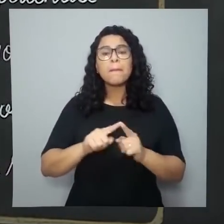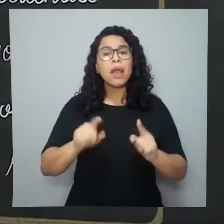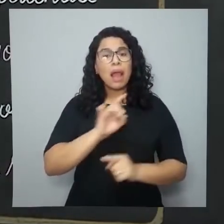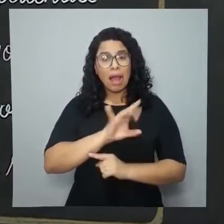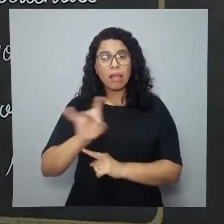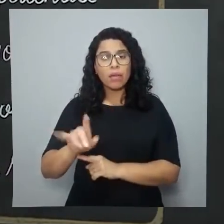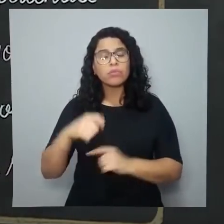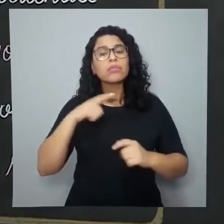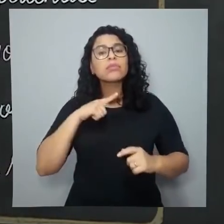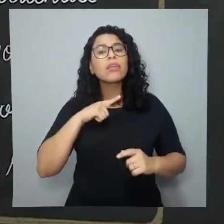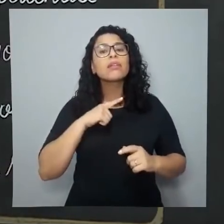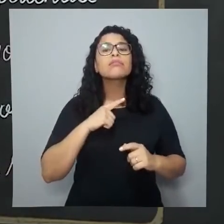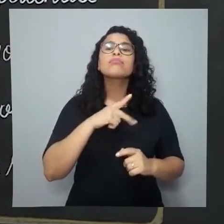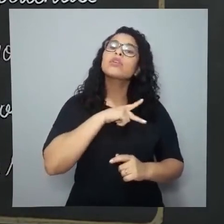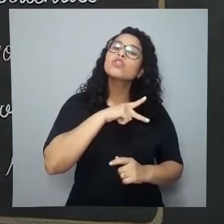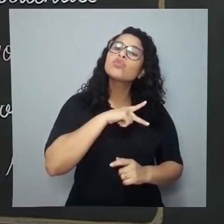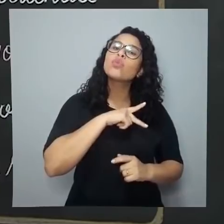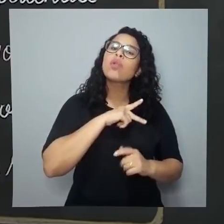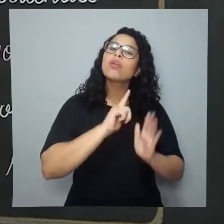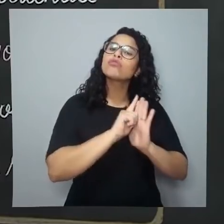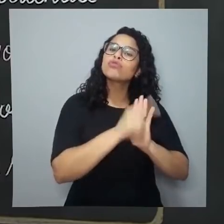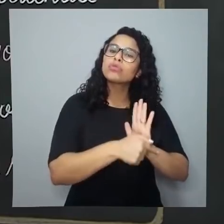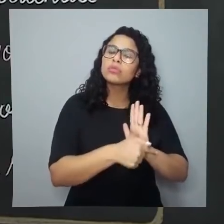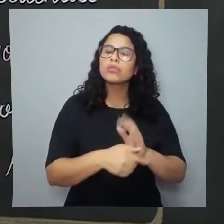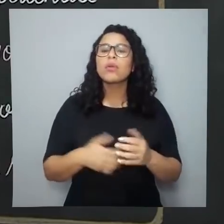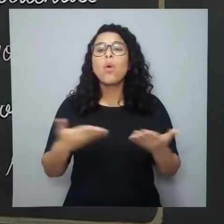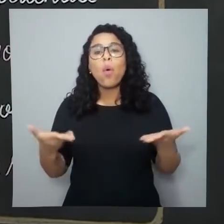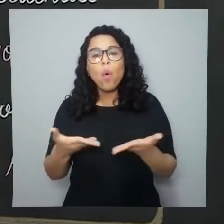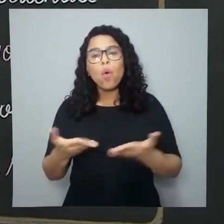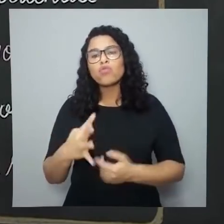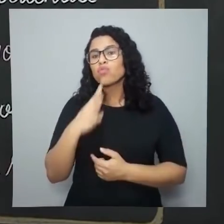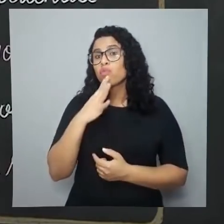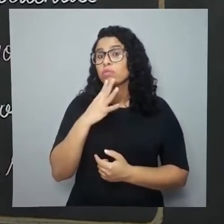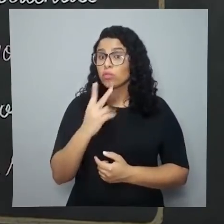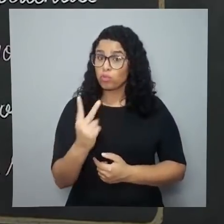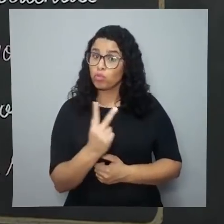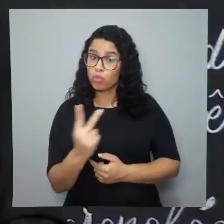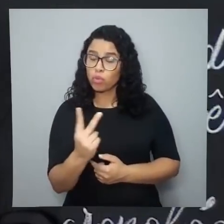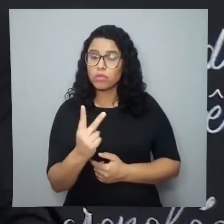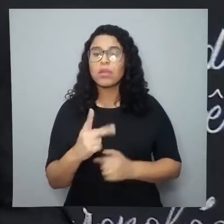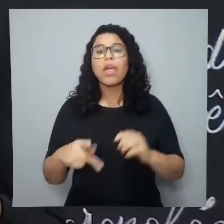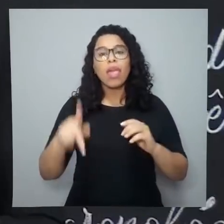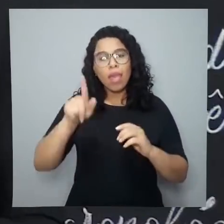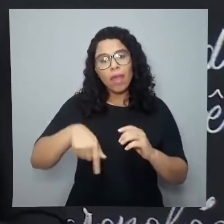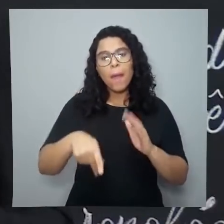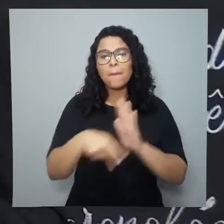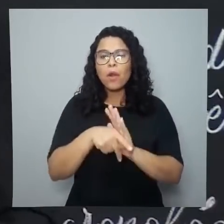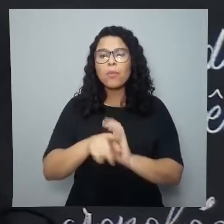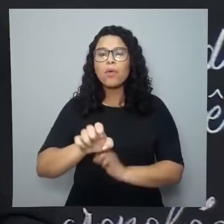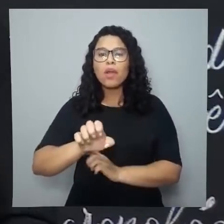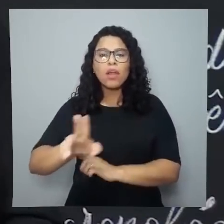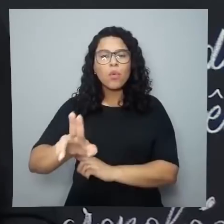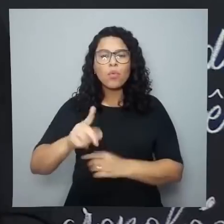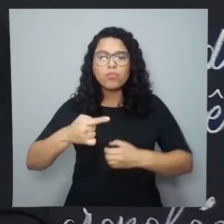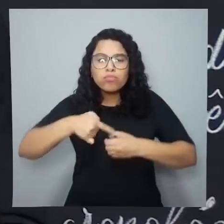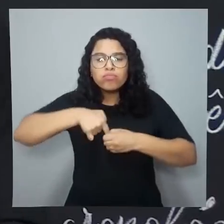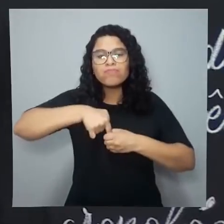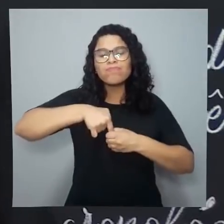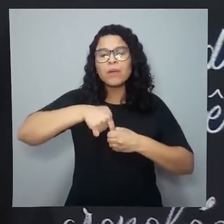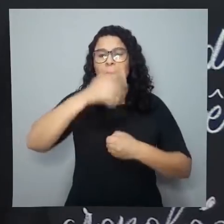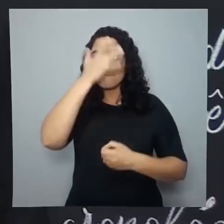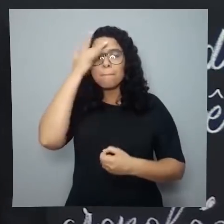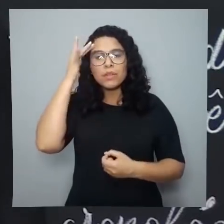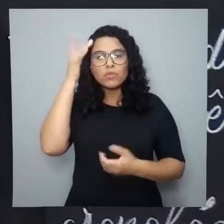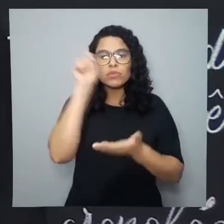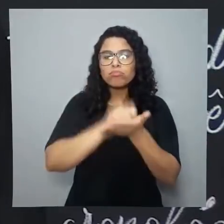vai conhecer dois gêneros que são muito típicos da subjetividade, ou seja, muito típicos do eu, da pessoalidade, do autor